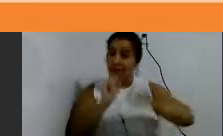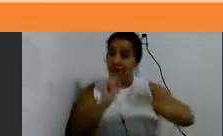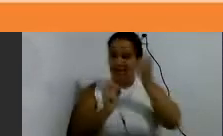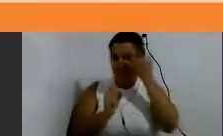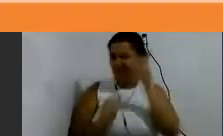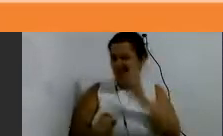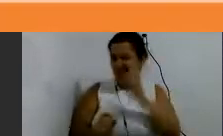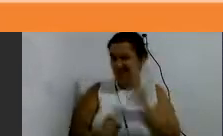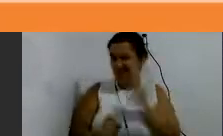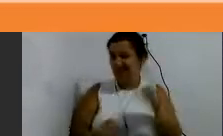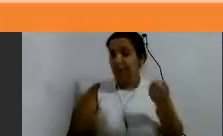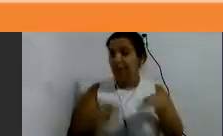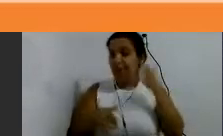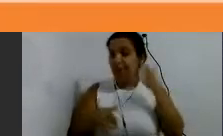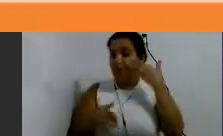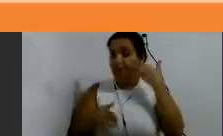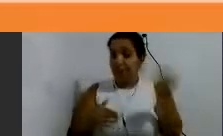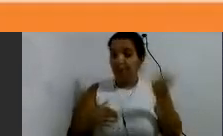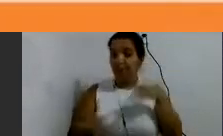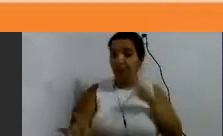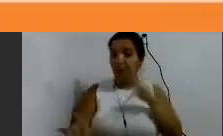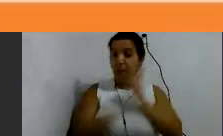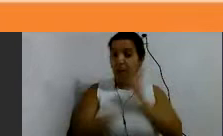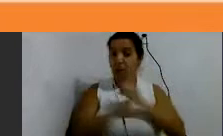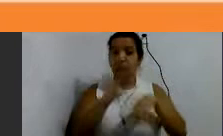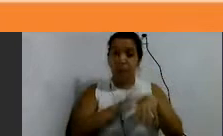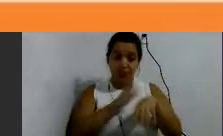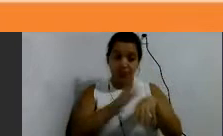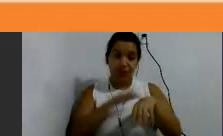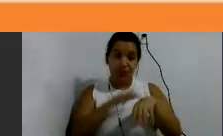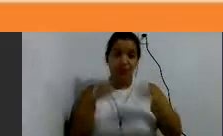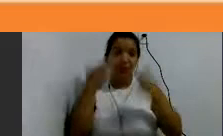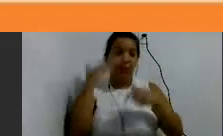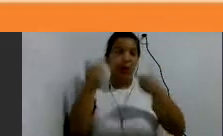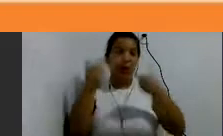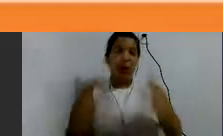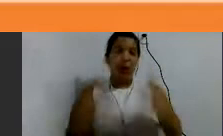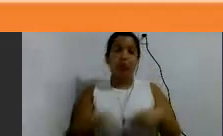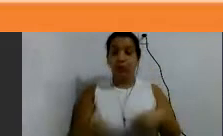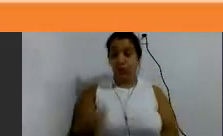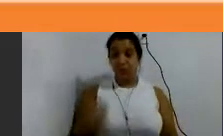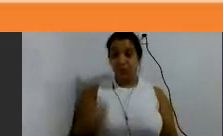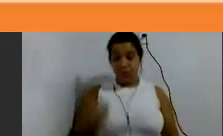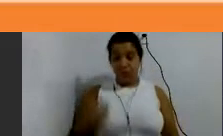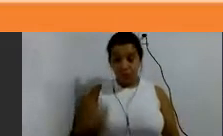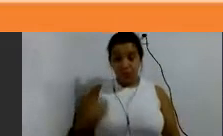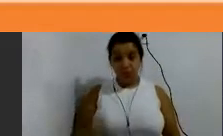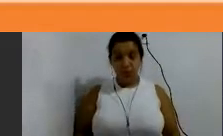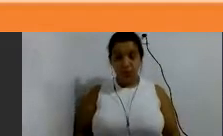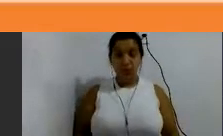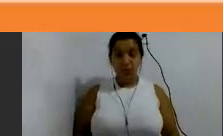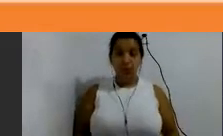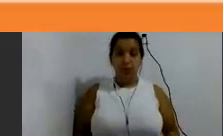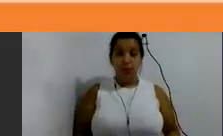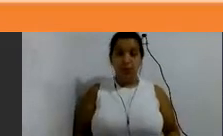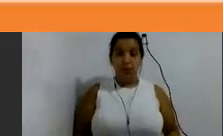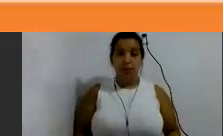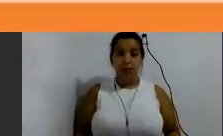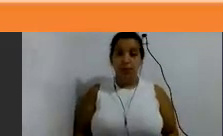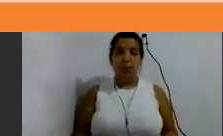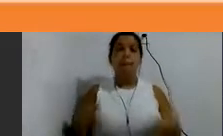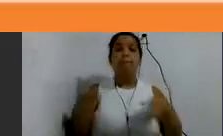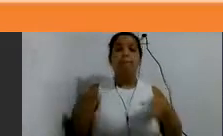a gente tem que saber identificar o parasita, saber aonde que ele está. Sempre quando a gente falar leishmaniose, a gente vai procurar o